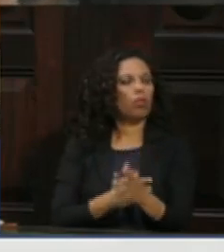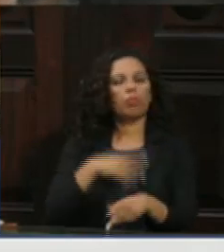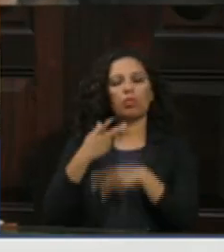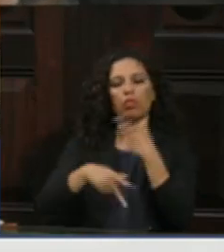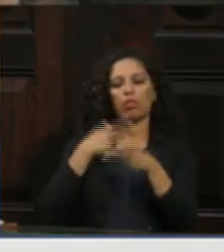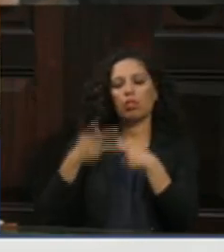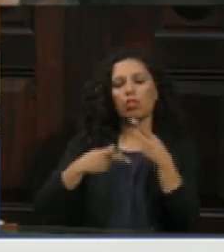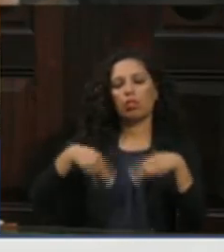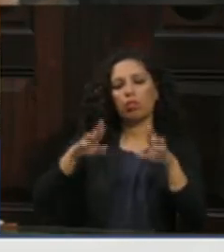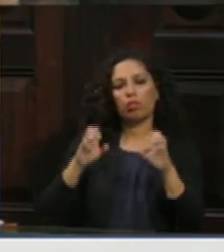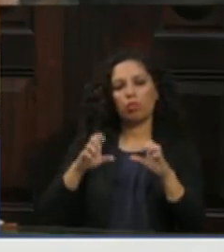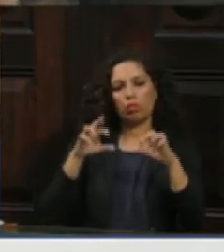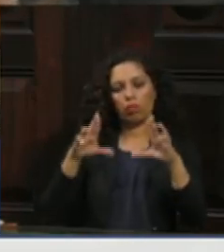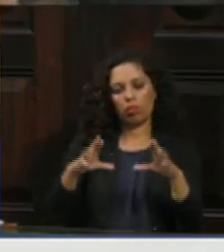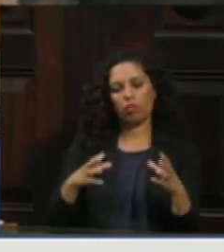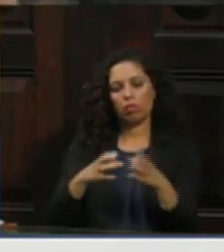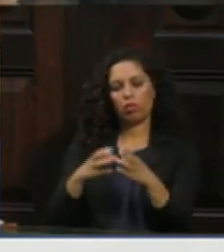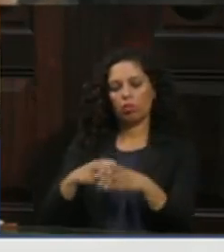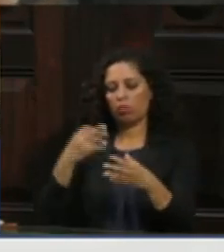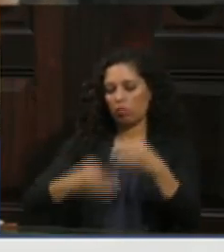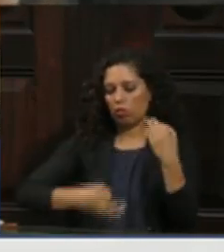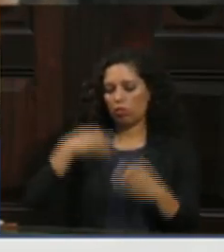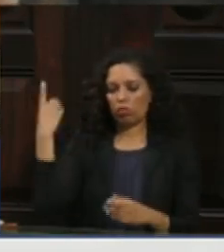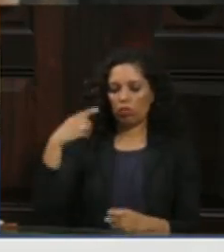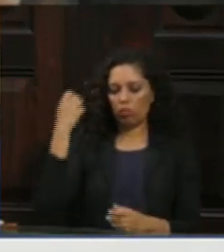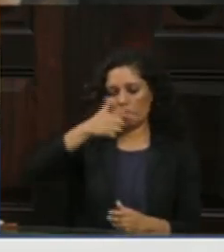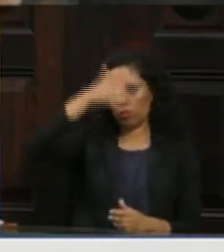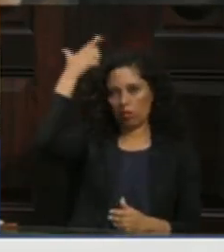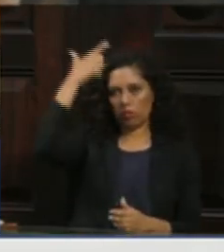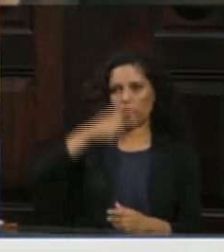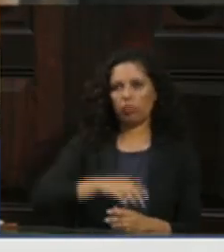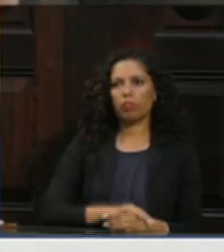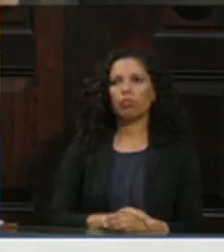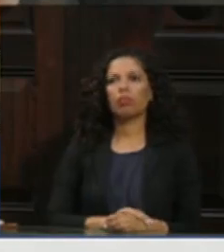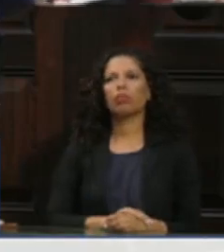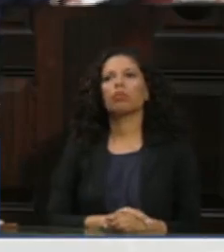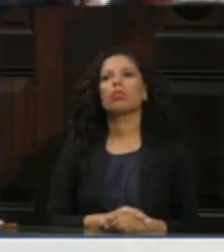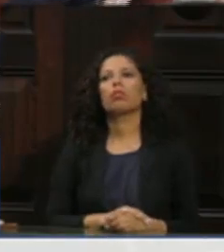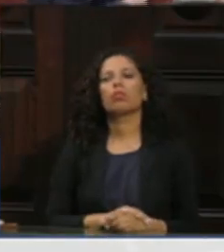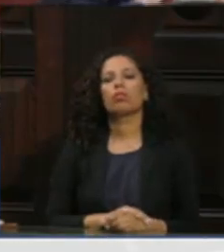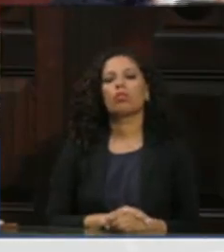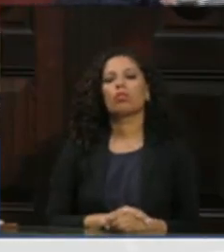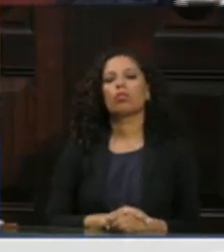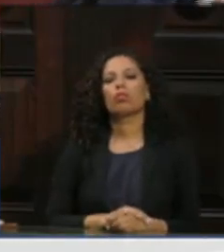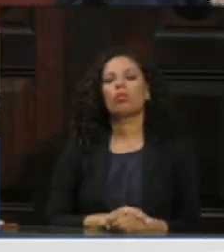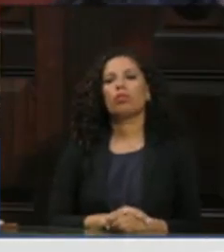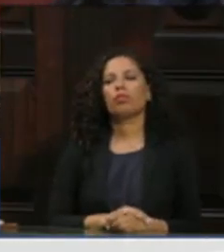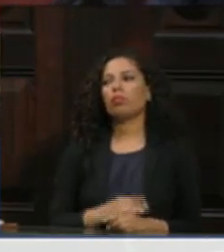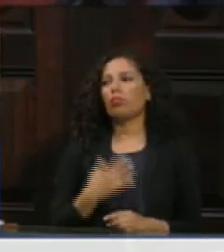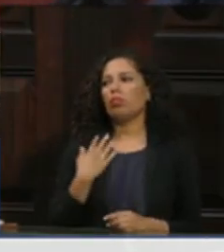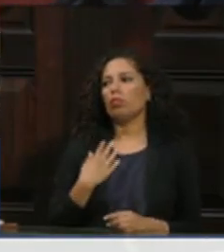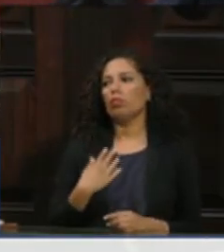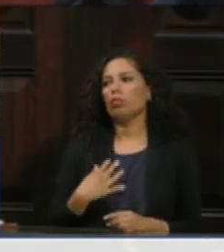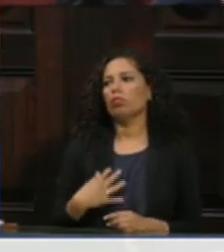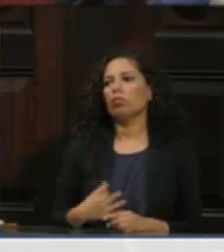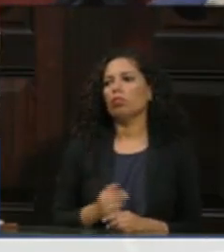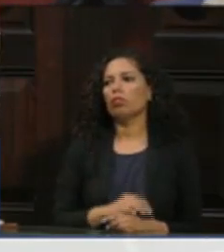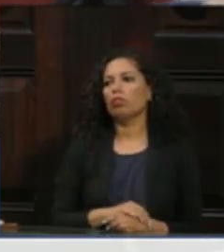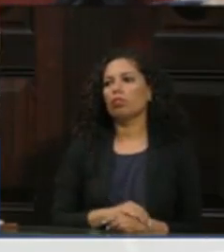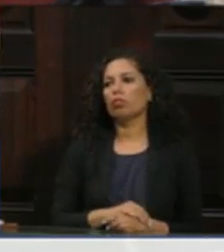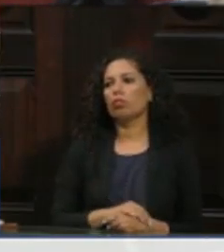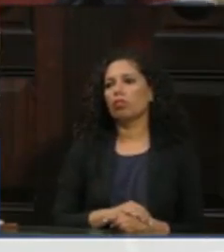Conte Bittencourt, que altera a lei 4.191 de 2003, que estabelece política estadual de resíduos sólidos, definindo normas